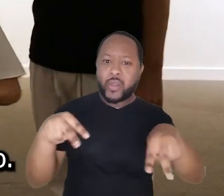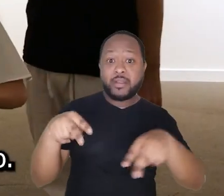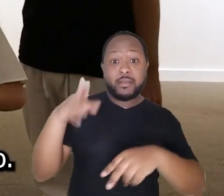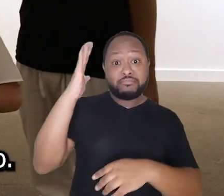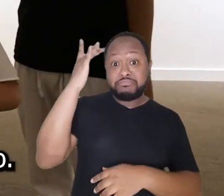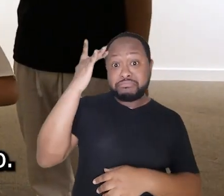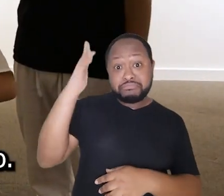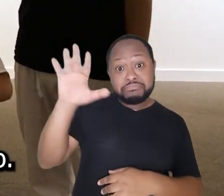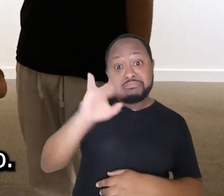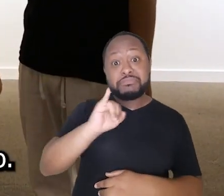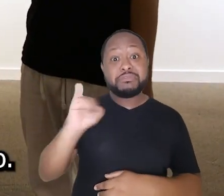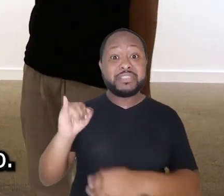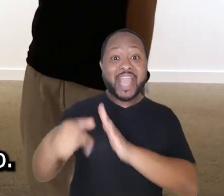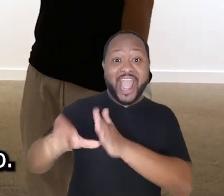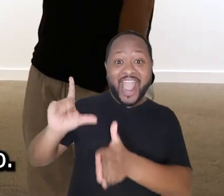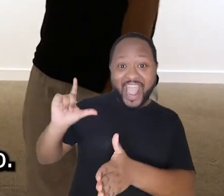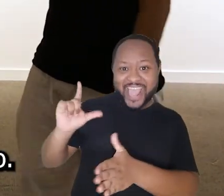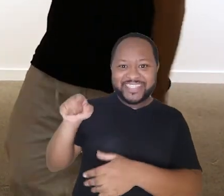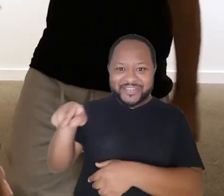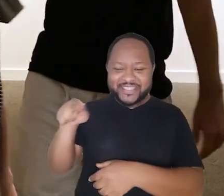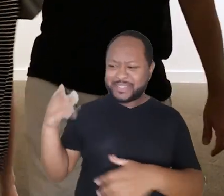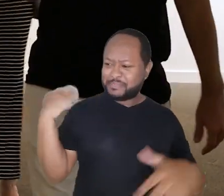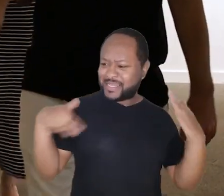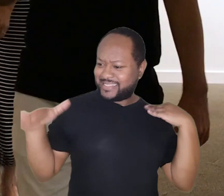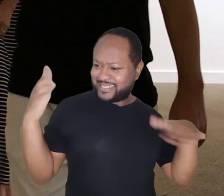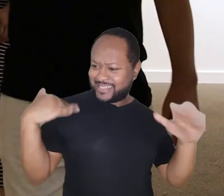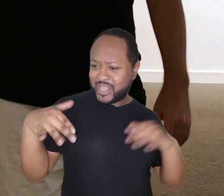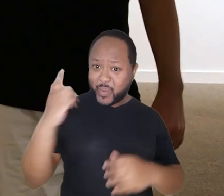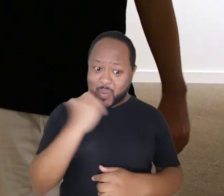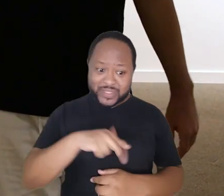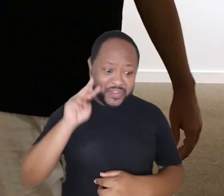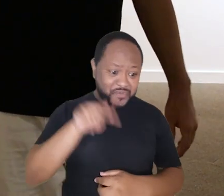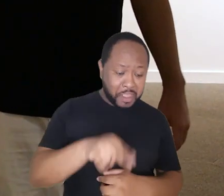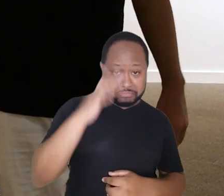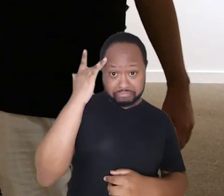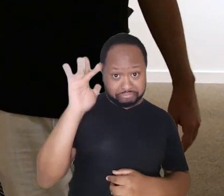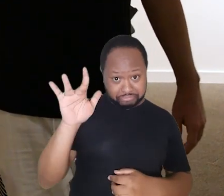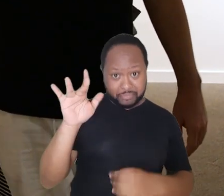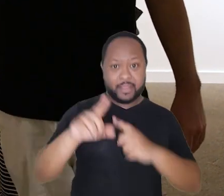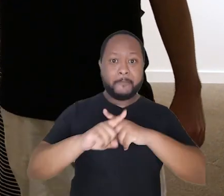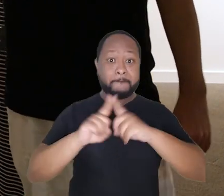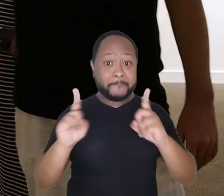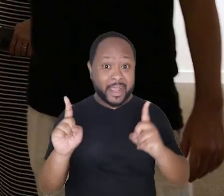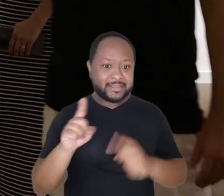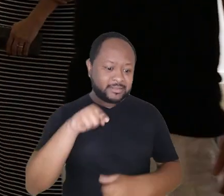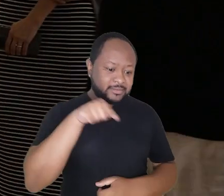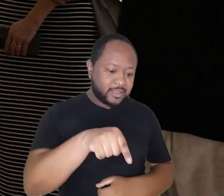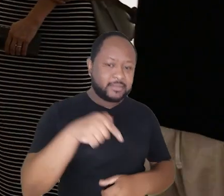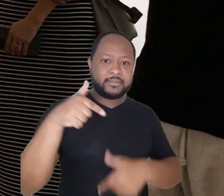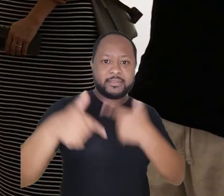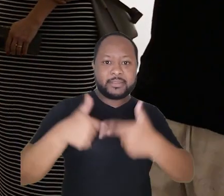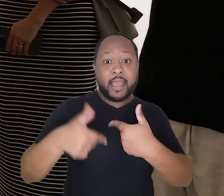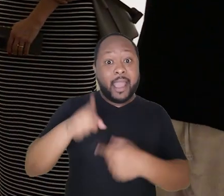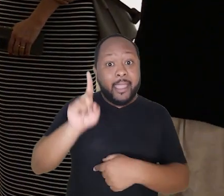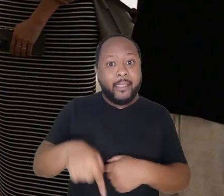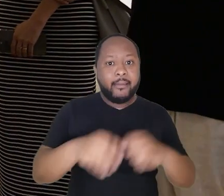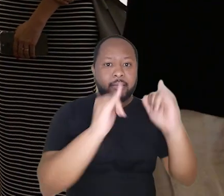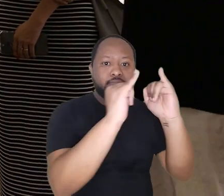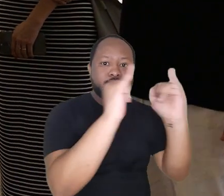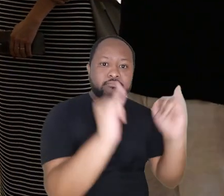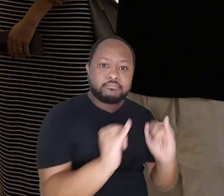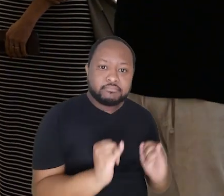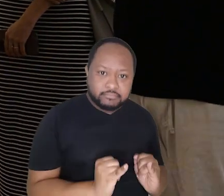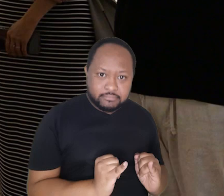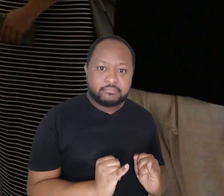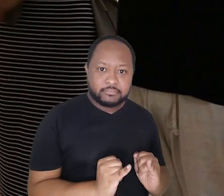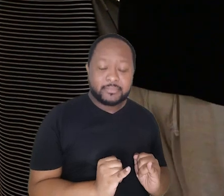sei se vocês conseguiram já dar uma olhada enquanto vocês estavam passeando. Esses trabalhos aqui são esculturas de cerâmica